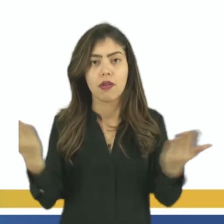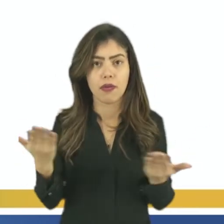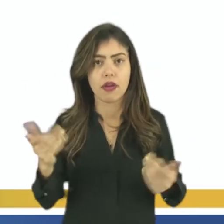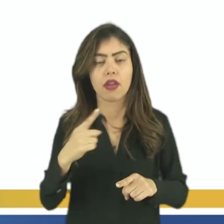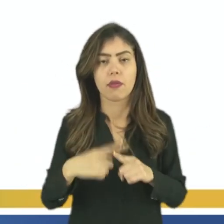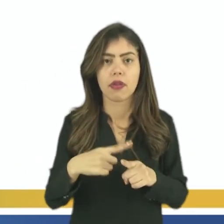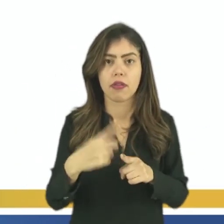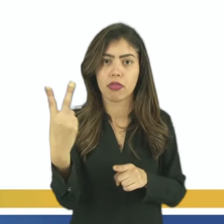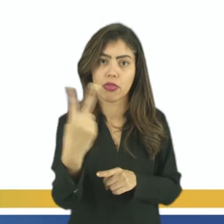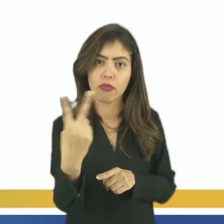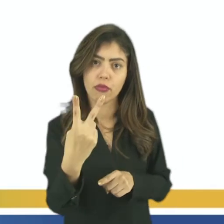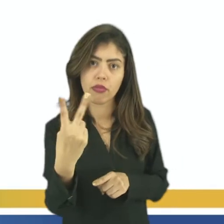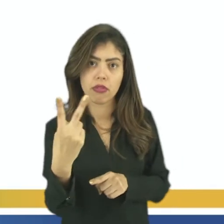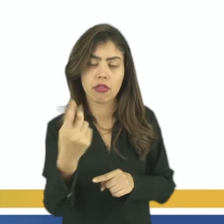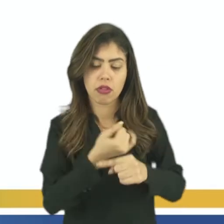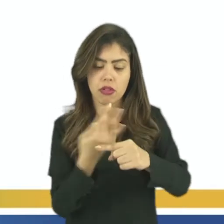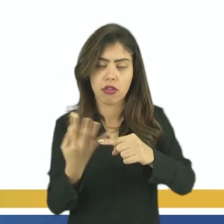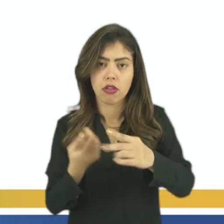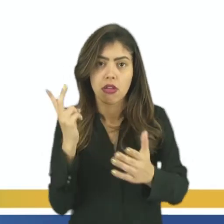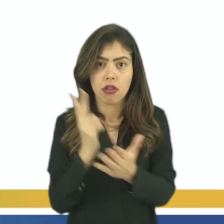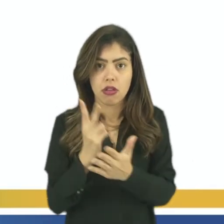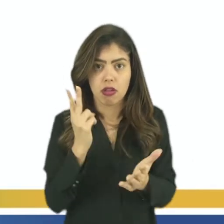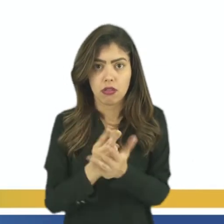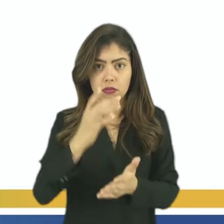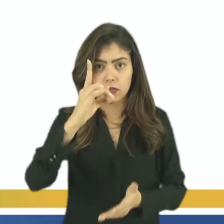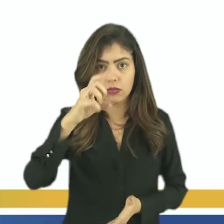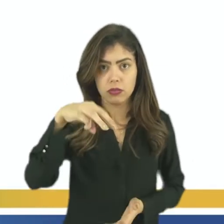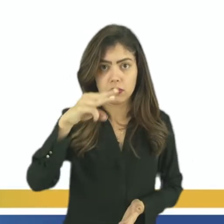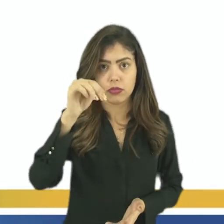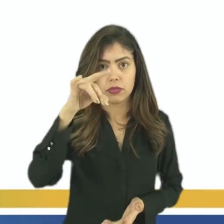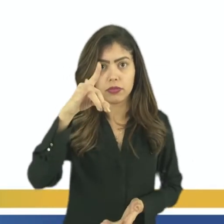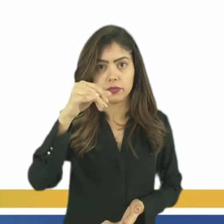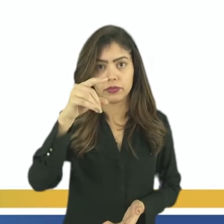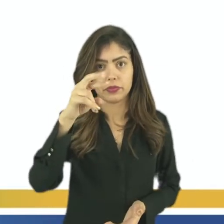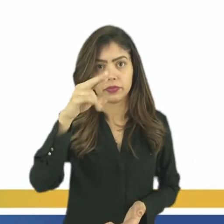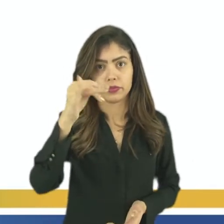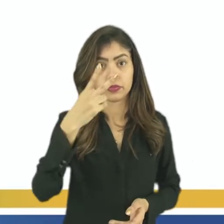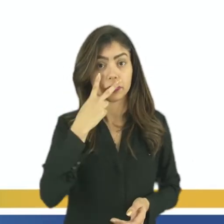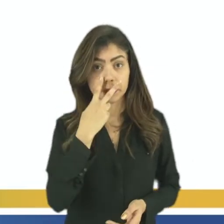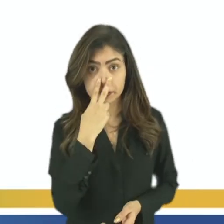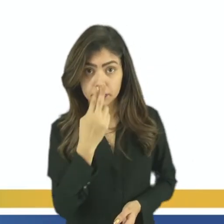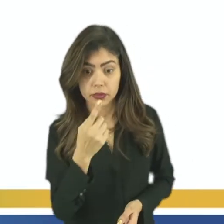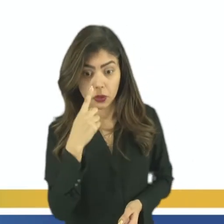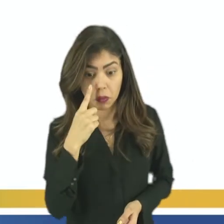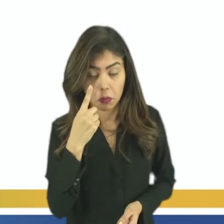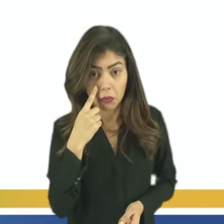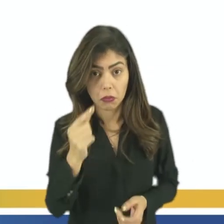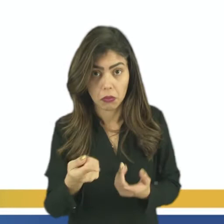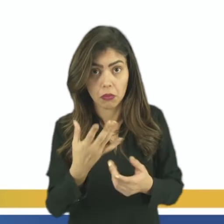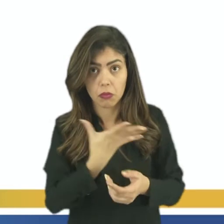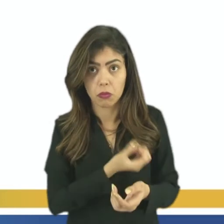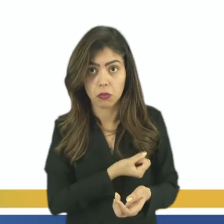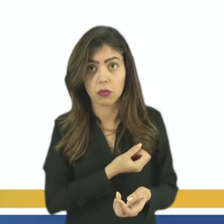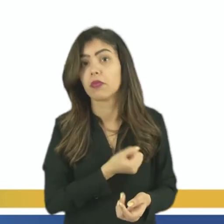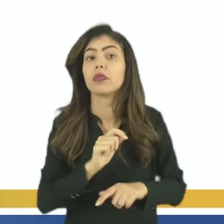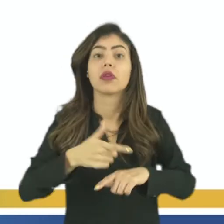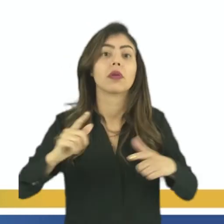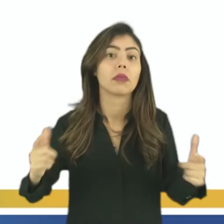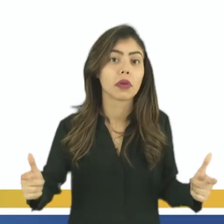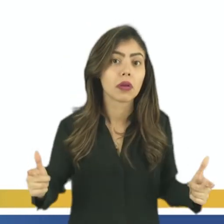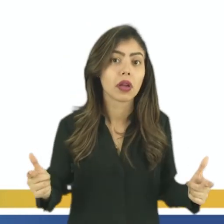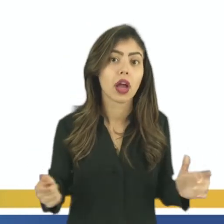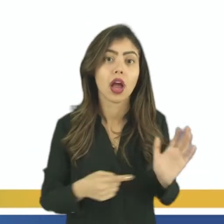porque quando eu tenho duas frações que têm o mesmo denominador basta eu olhar para os numeradores quem for